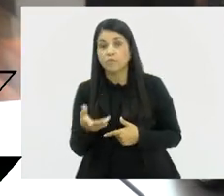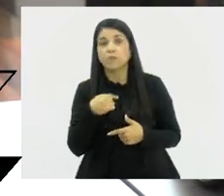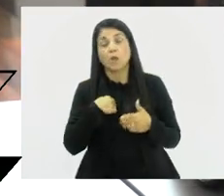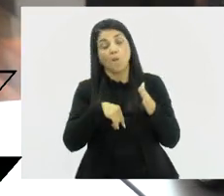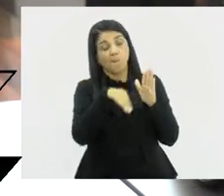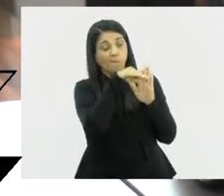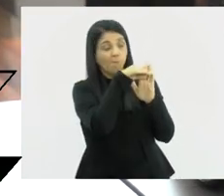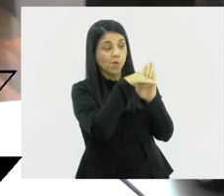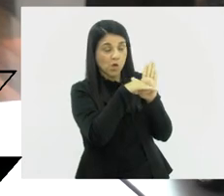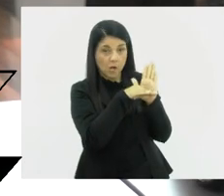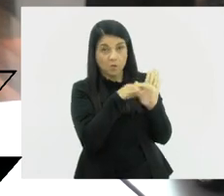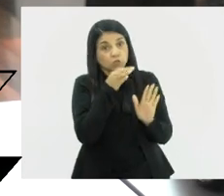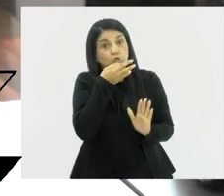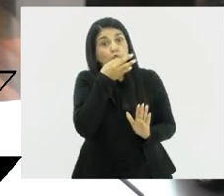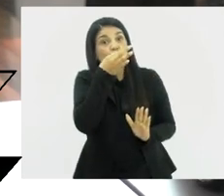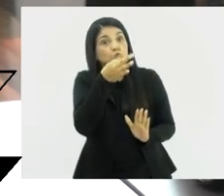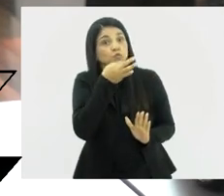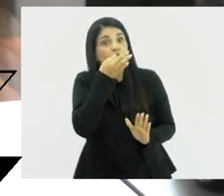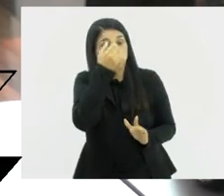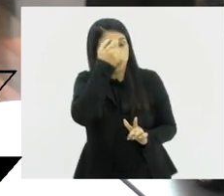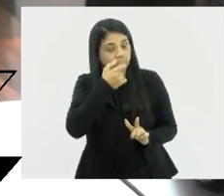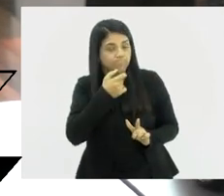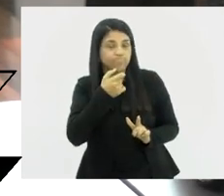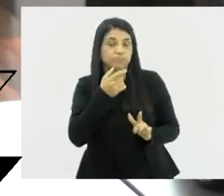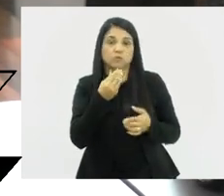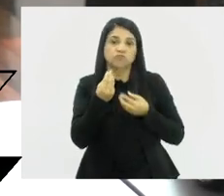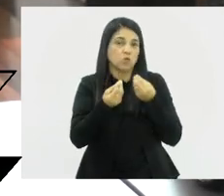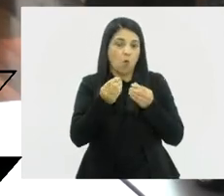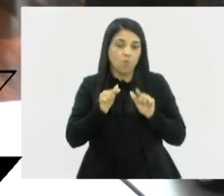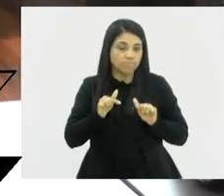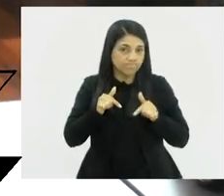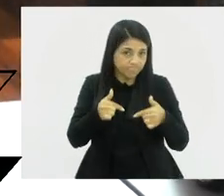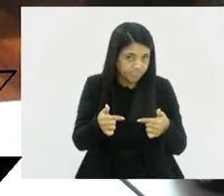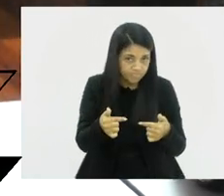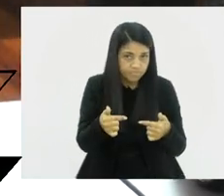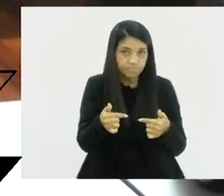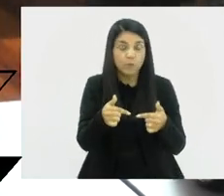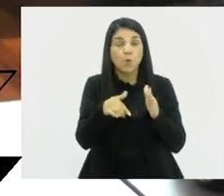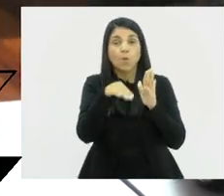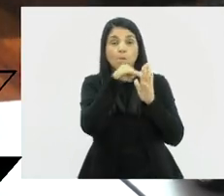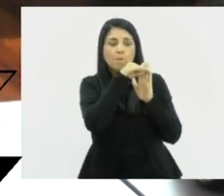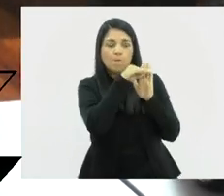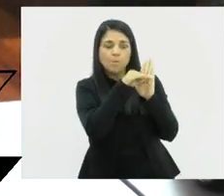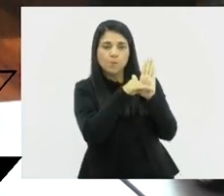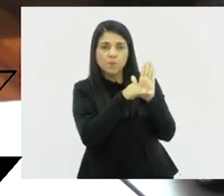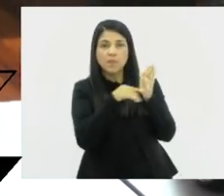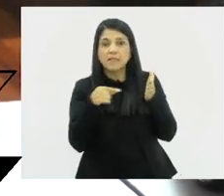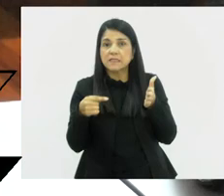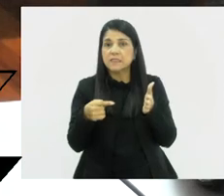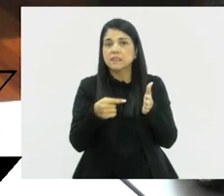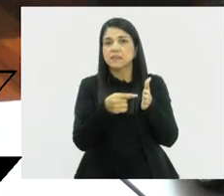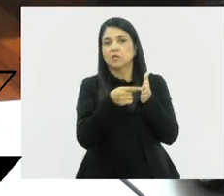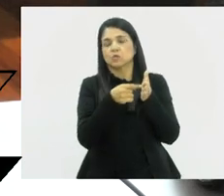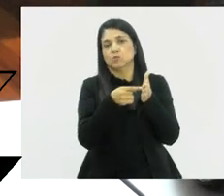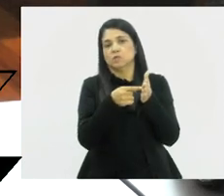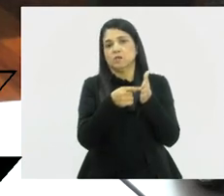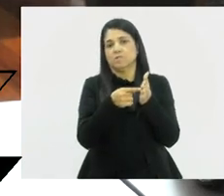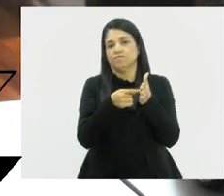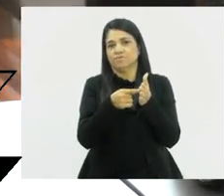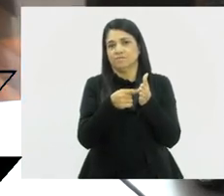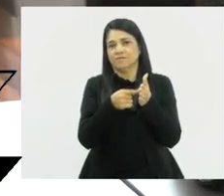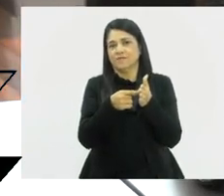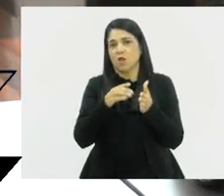aí é uma sugestão, eu não sei como isso poderia ser efetivado, mas talvez um programa de uma denúncia compulsória. Os